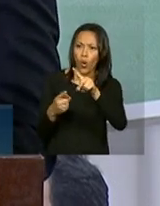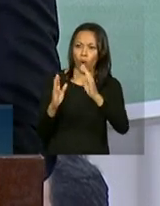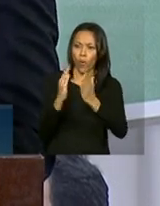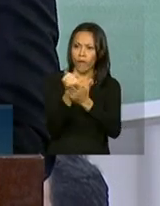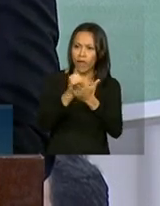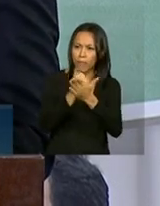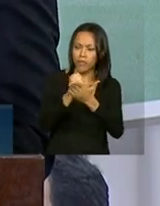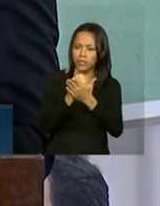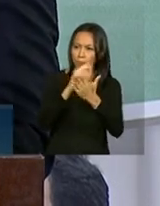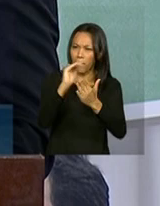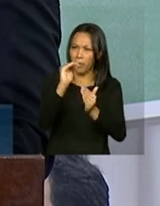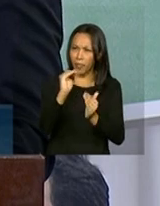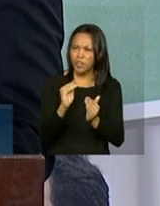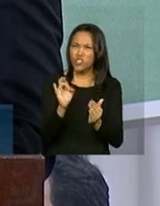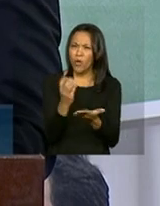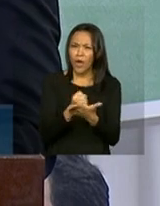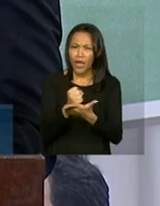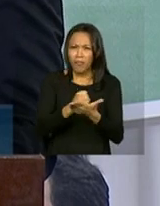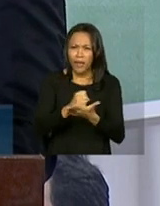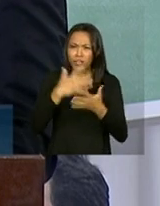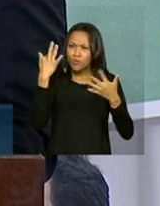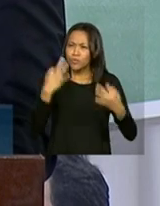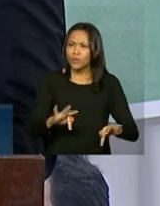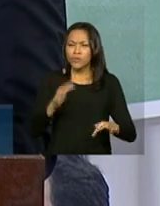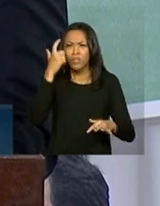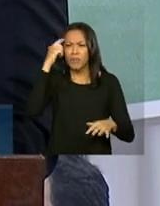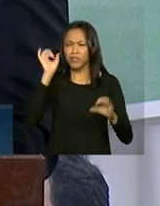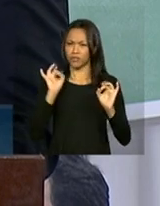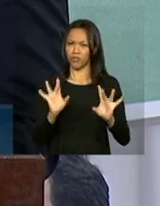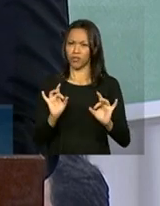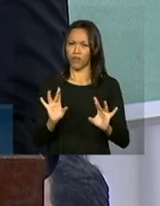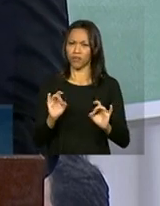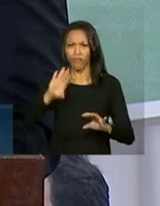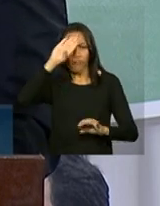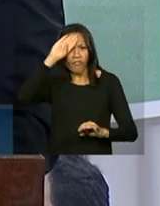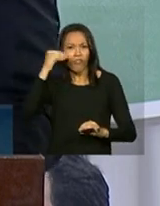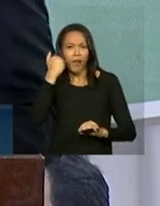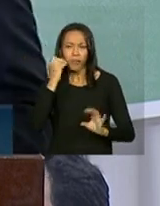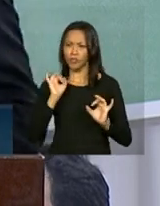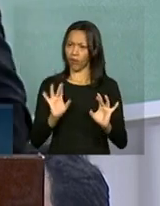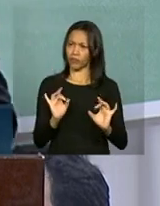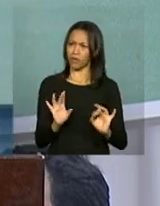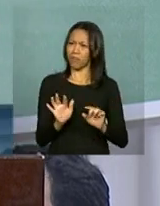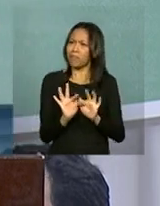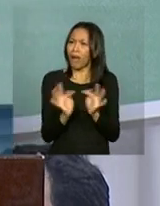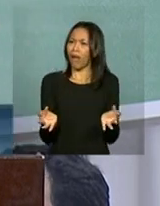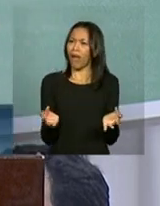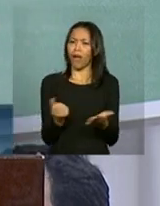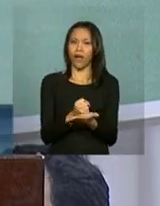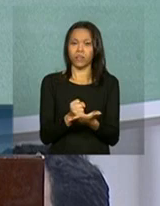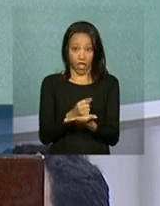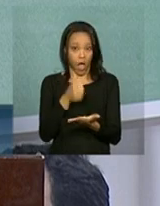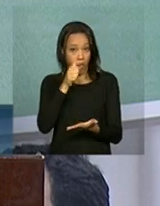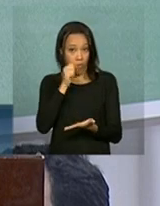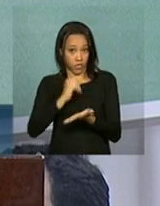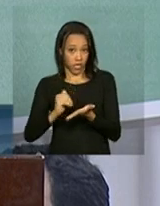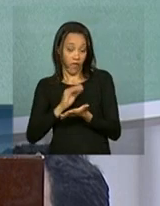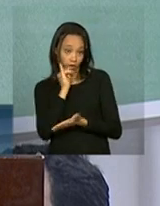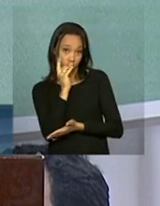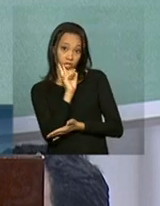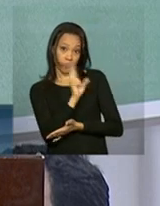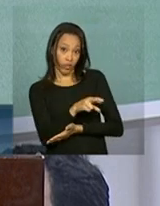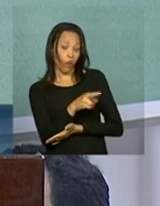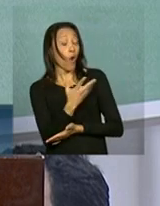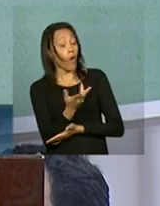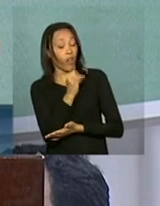tem dipirona aqui, só tem remédio para tirar a febre, a dor de cabeça, medicações muito básicas. Aí sabe o que a secretária falou? Ela